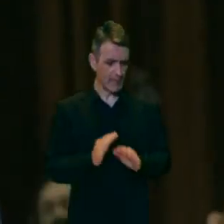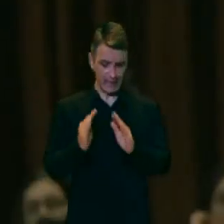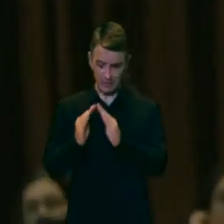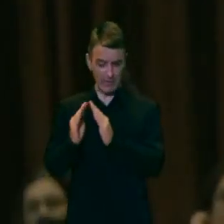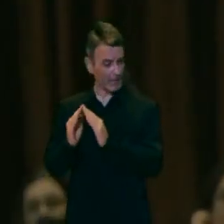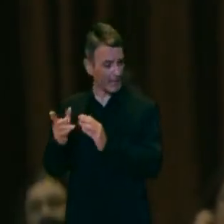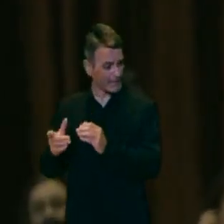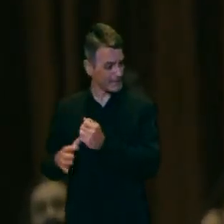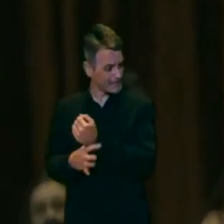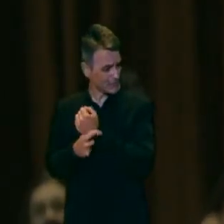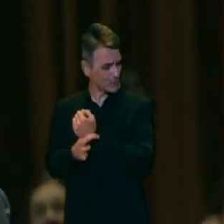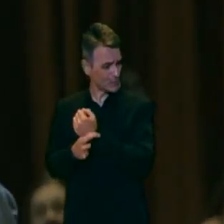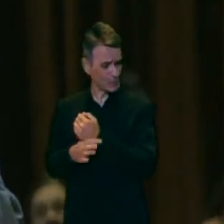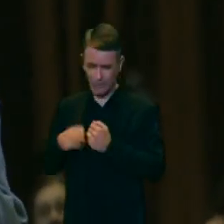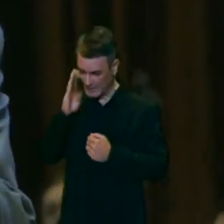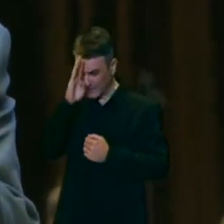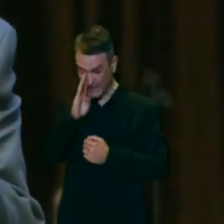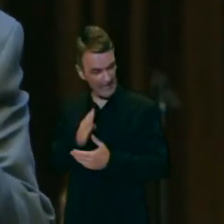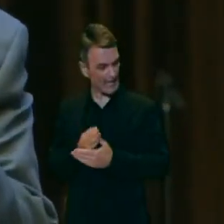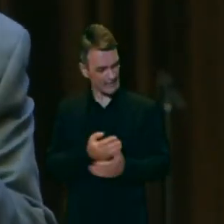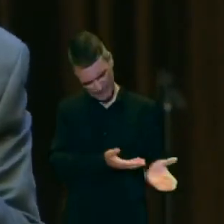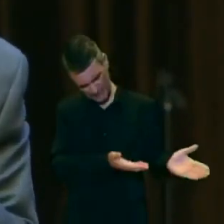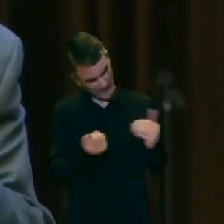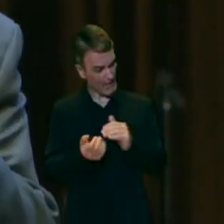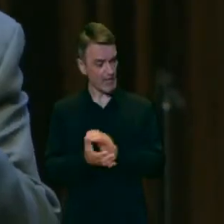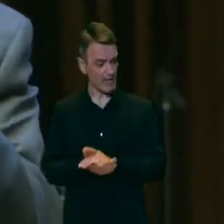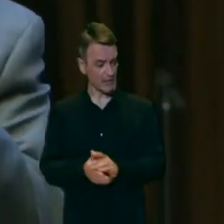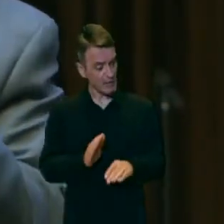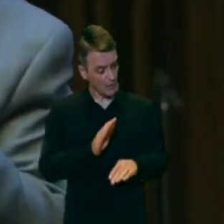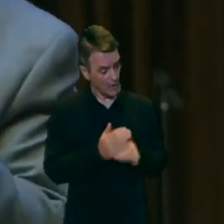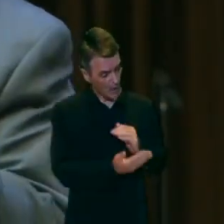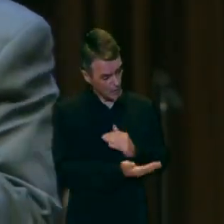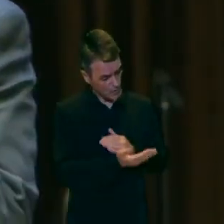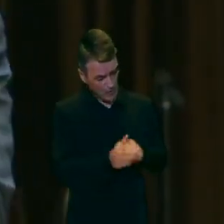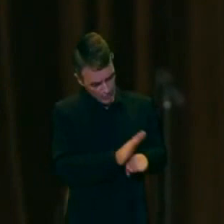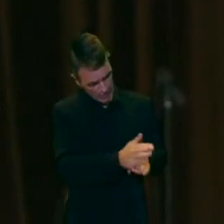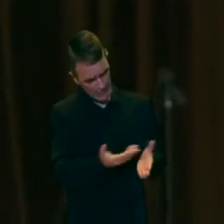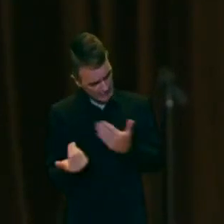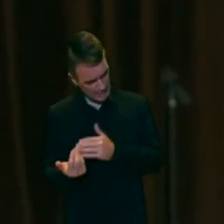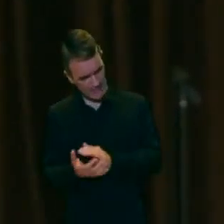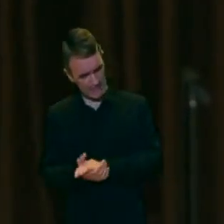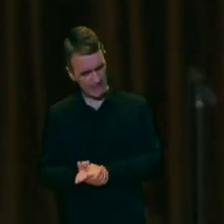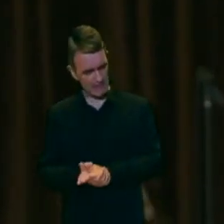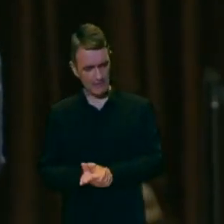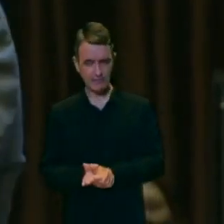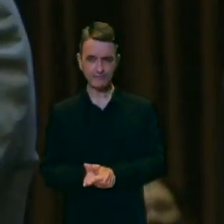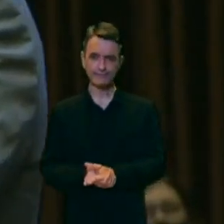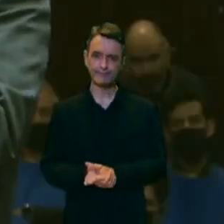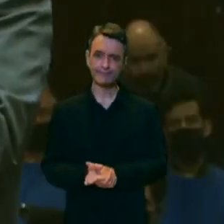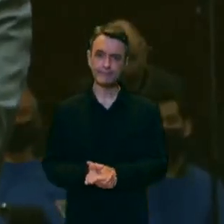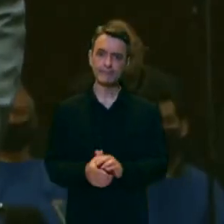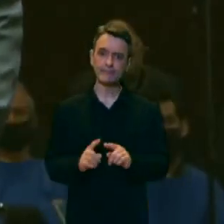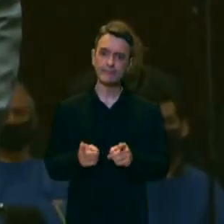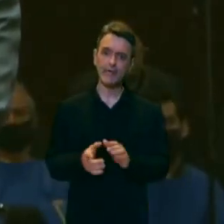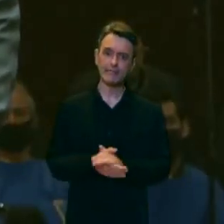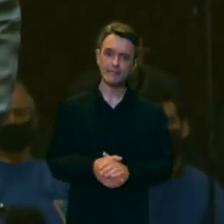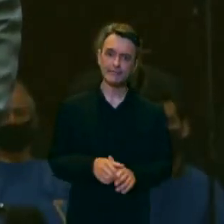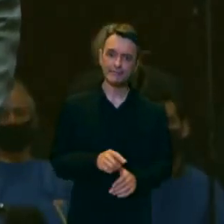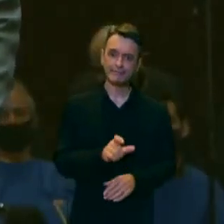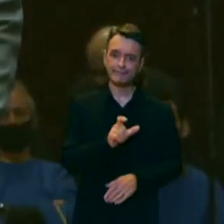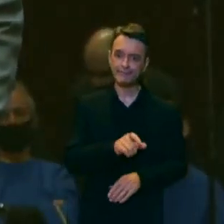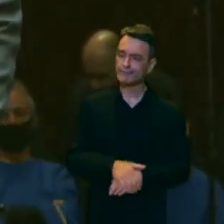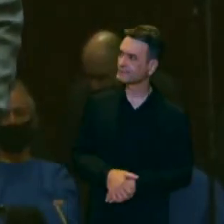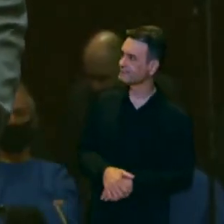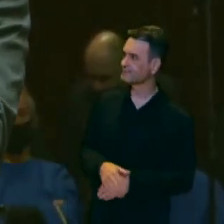graça. Vem com a gente, nós queremos ajudar você a sair dessa. E tem gente que olha para a gente e diz assim: